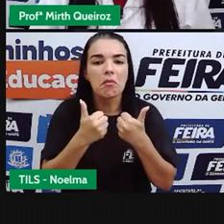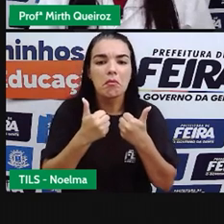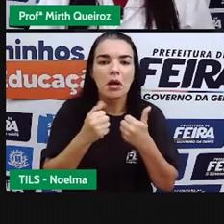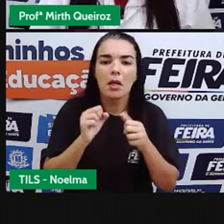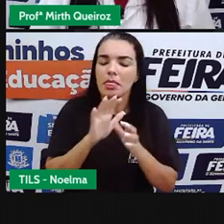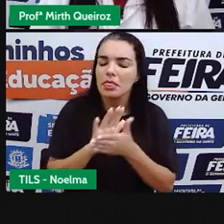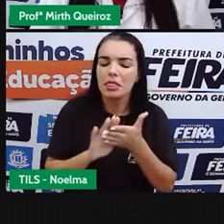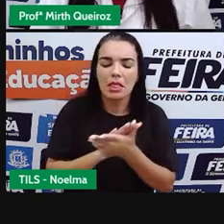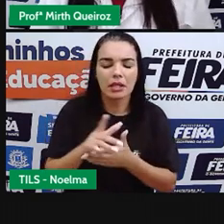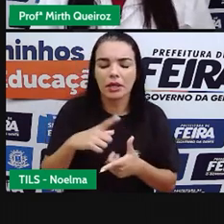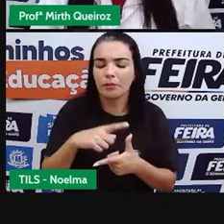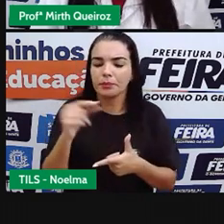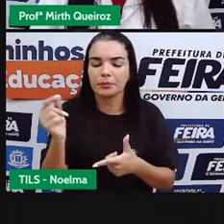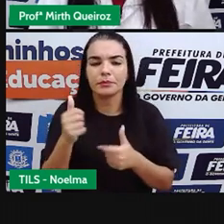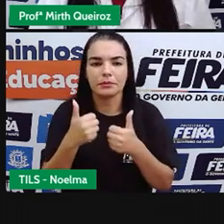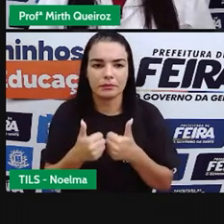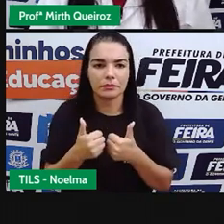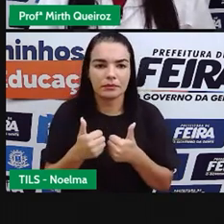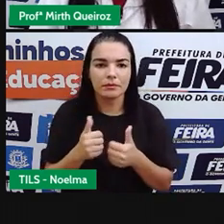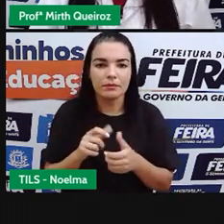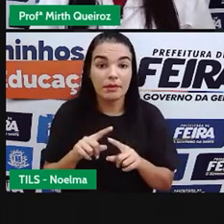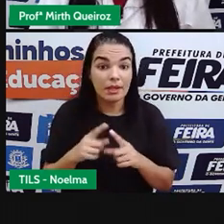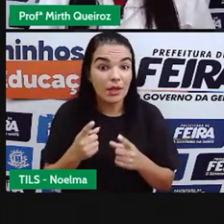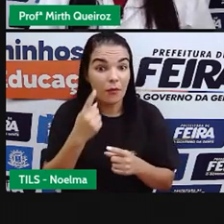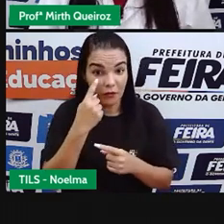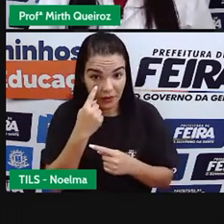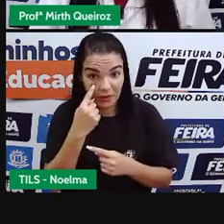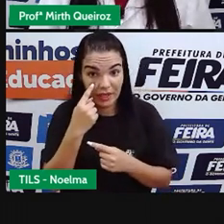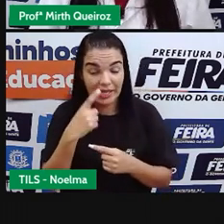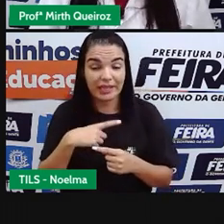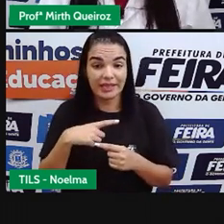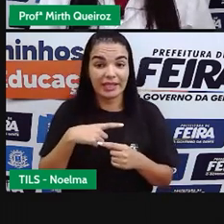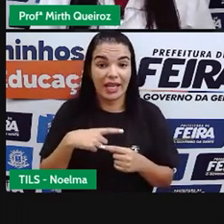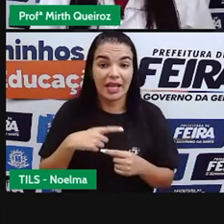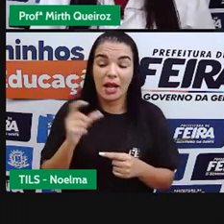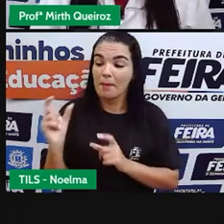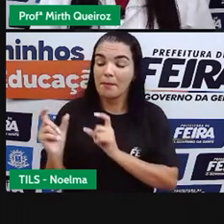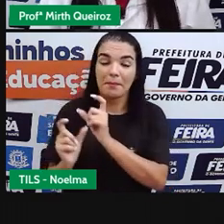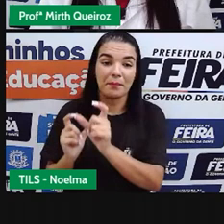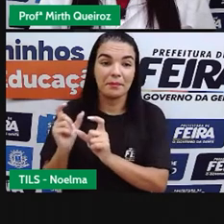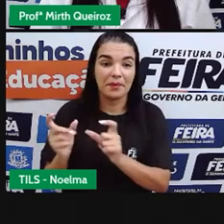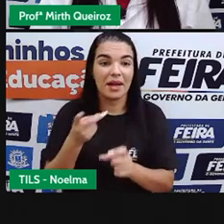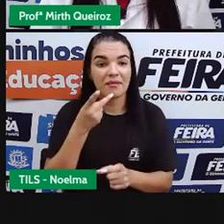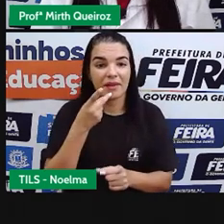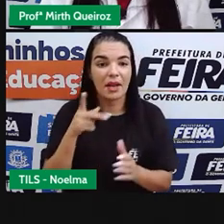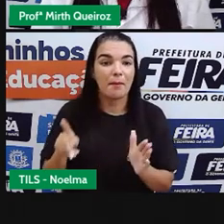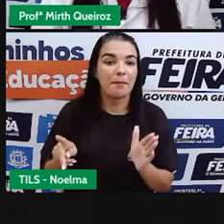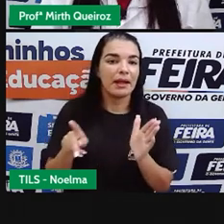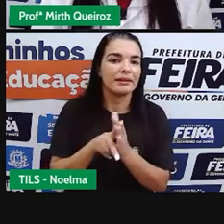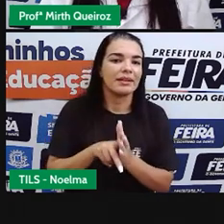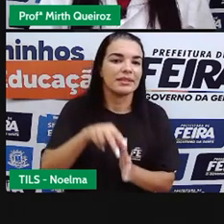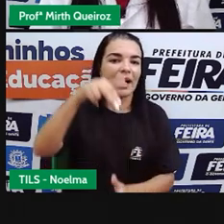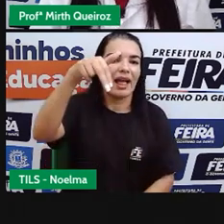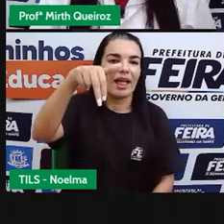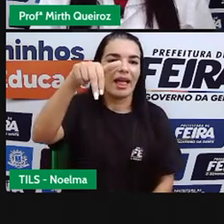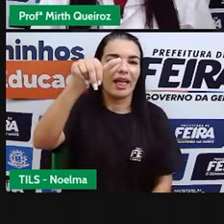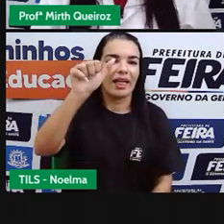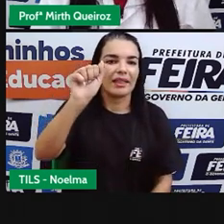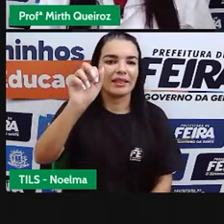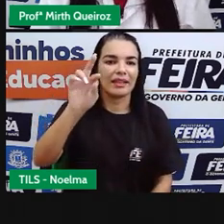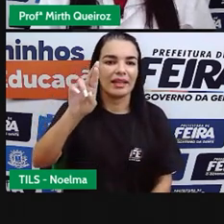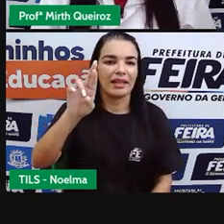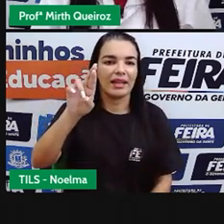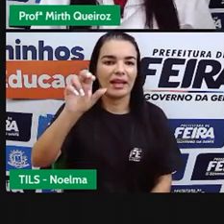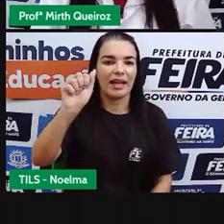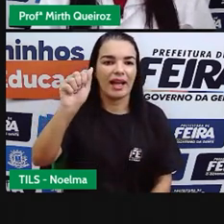nada faria eles saírem de lá. Esse discurso indireto, ele veio narrado, ou seja, ele pertence ao narrador. Então, nós temos primeiro